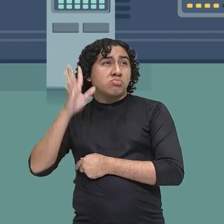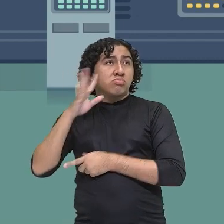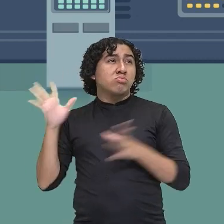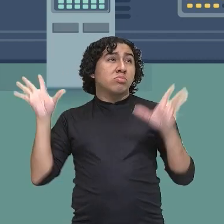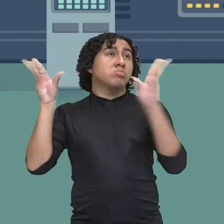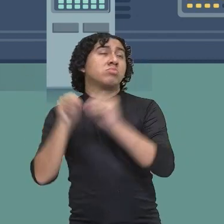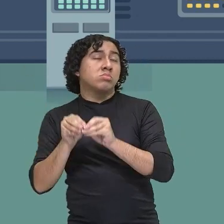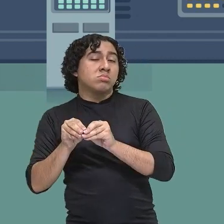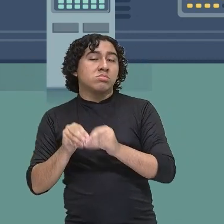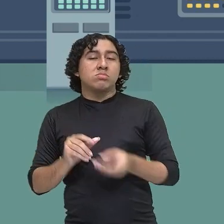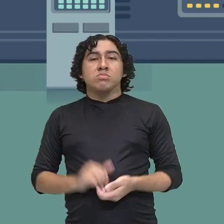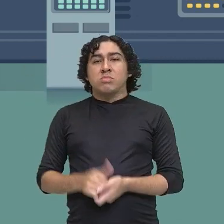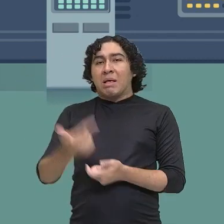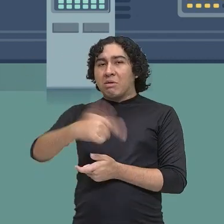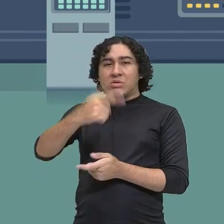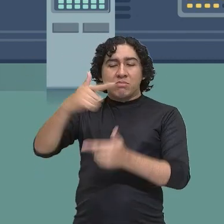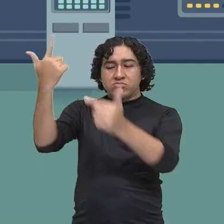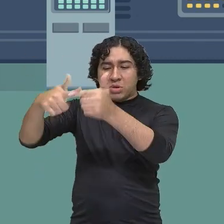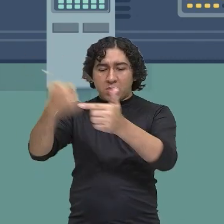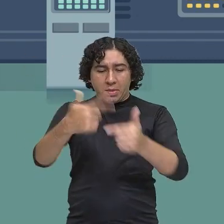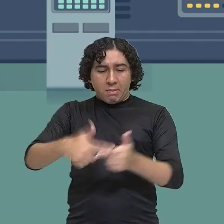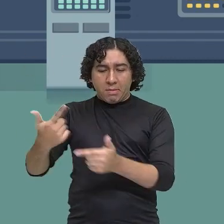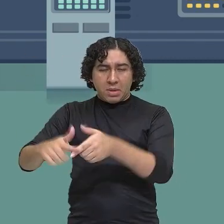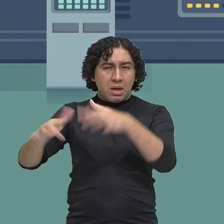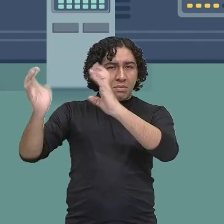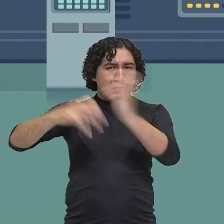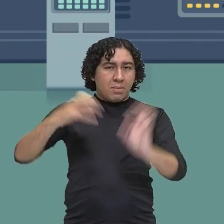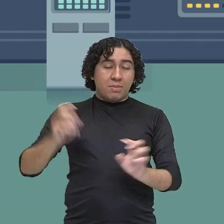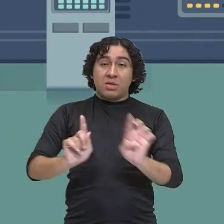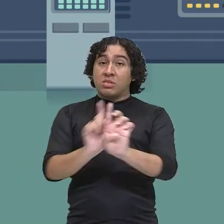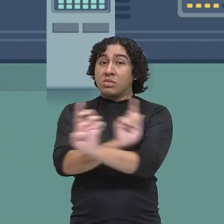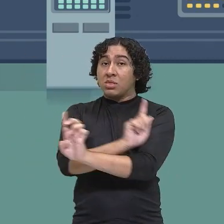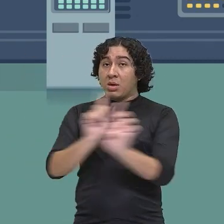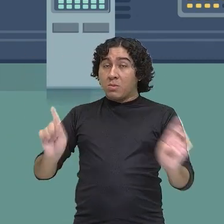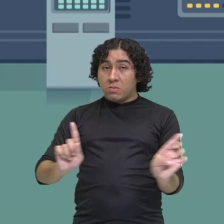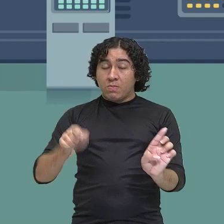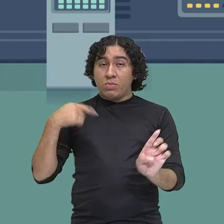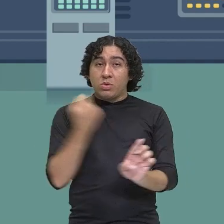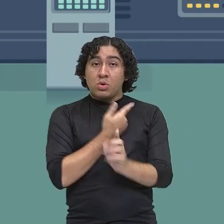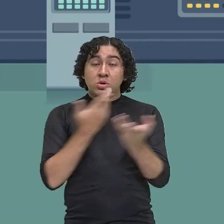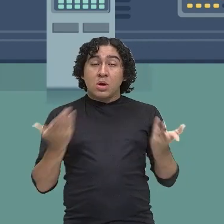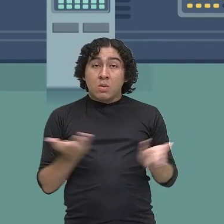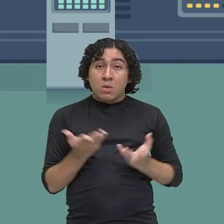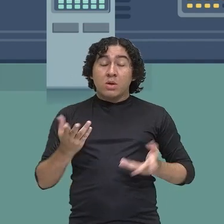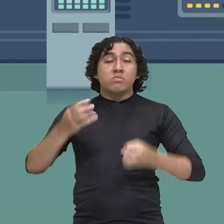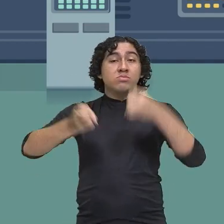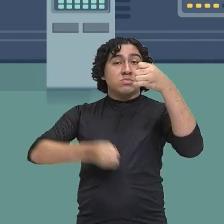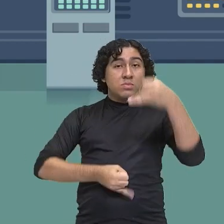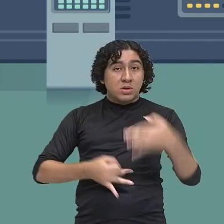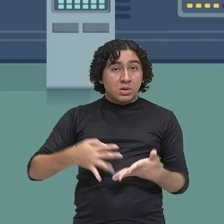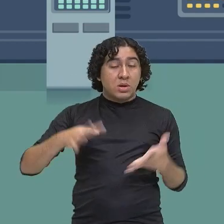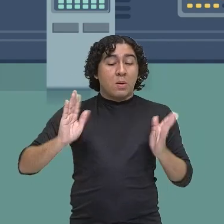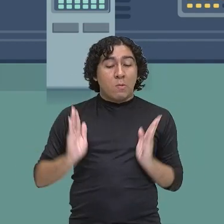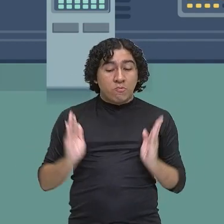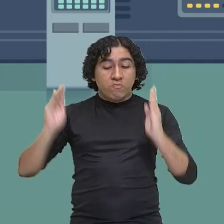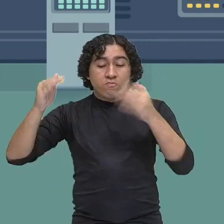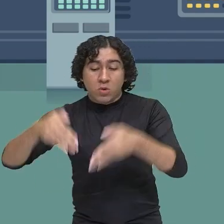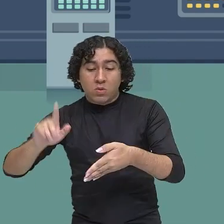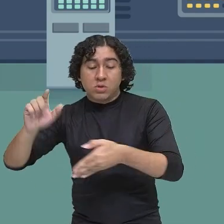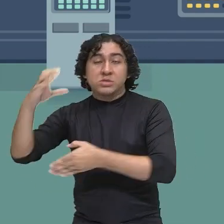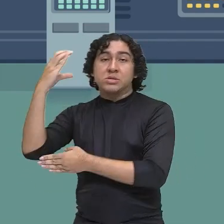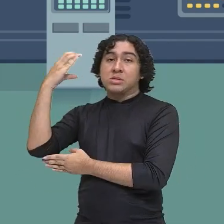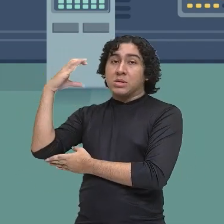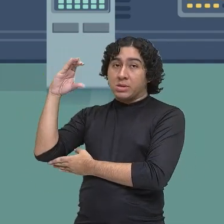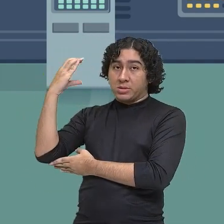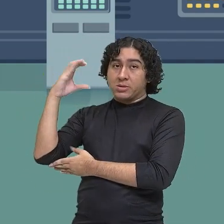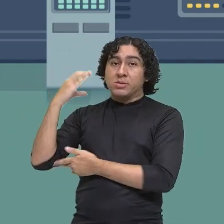vai discutir com nada sobre isso, porque nós estamos aqui falando de forma que envolva a